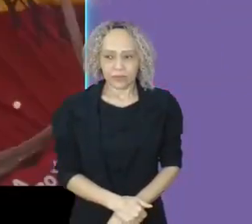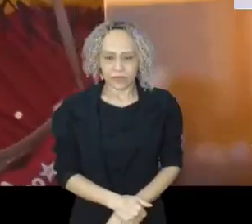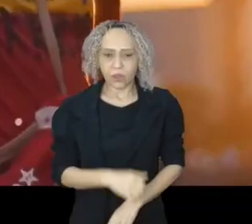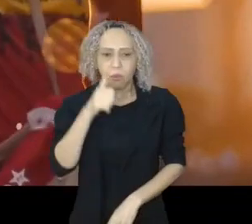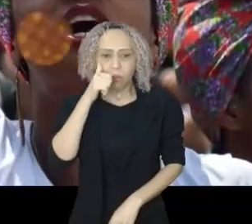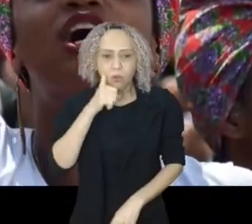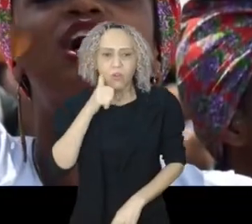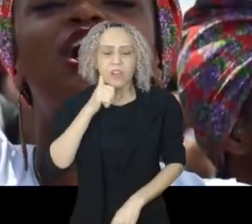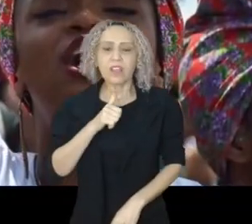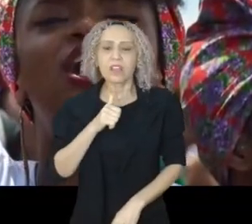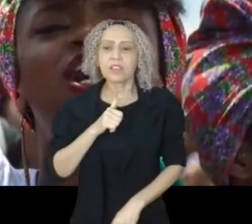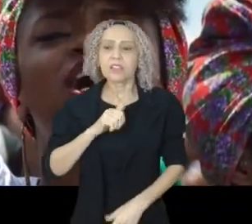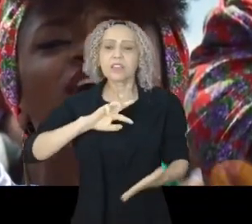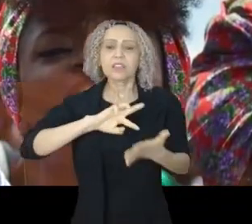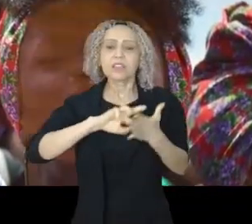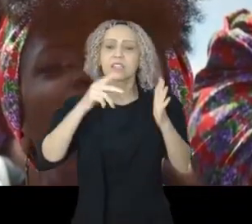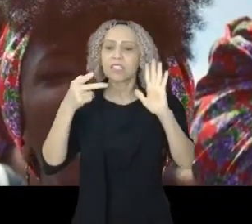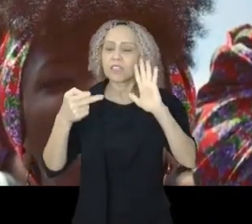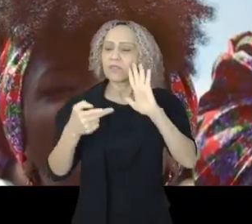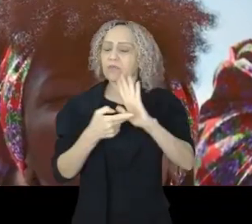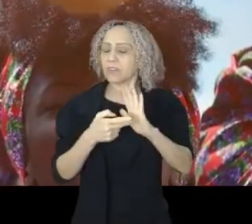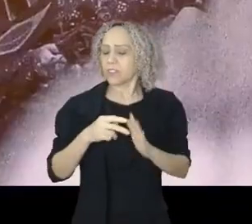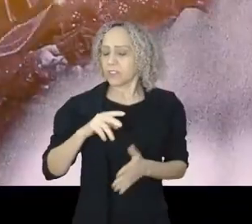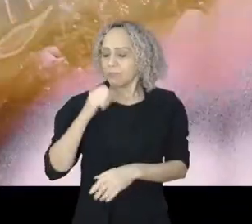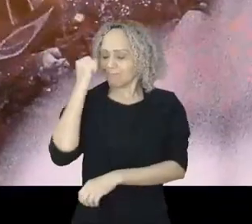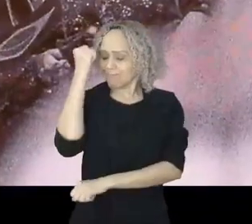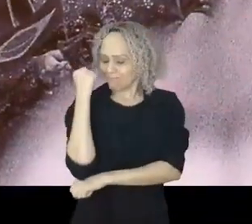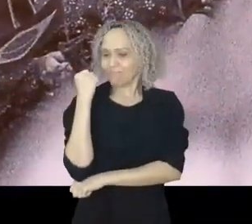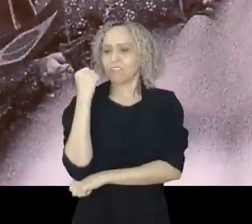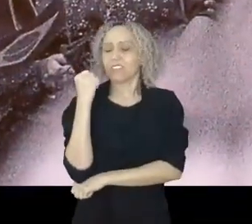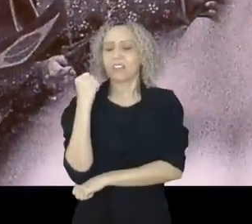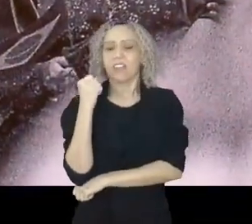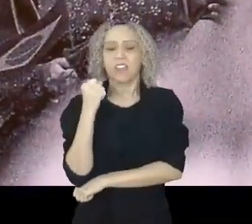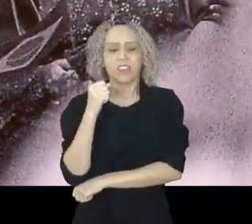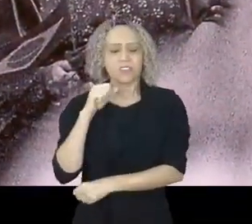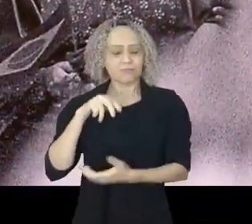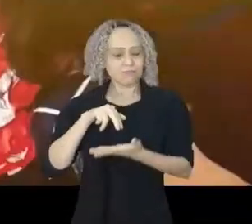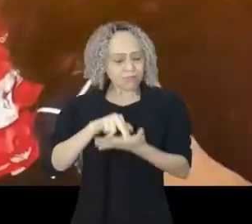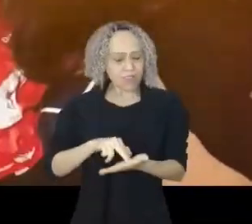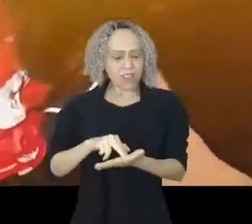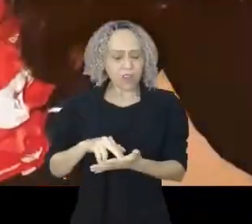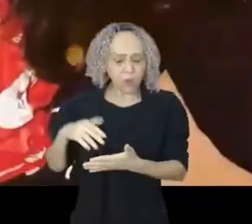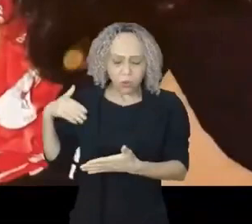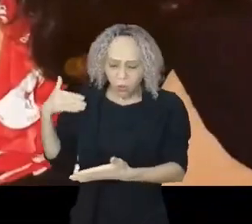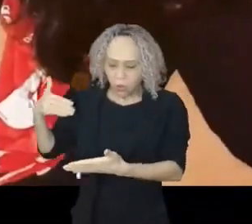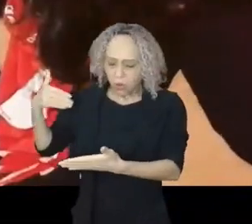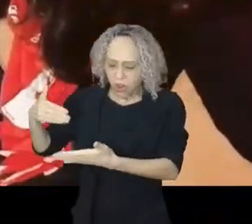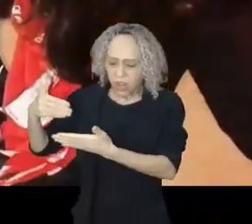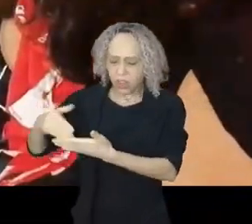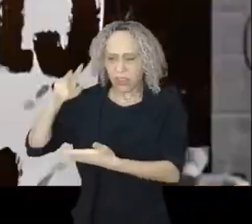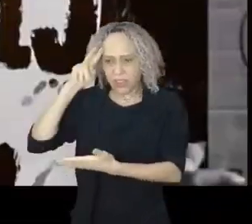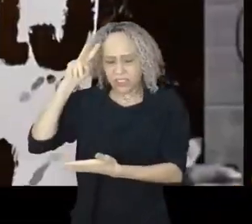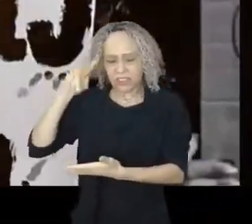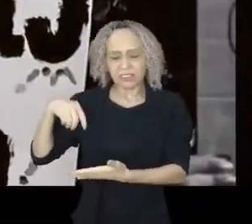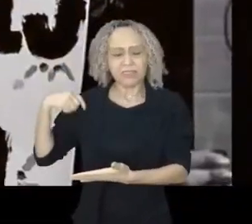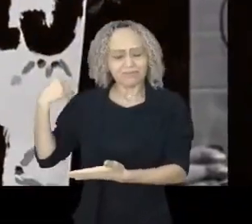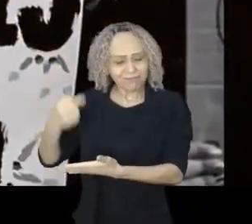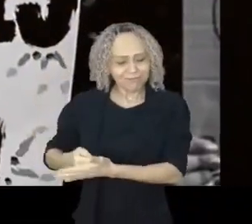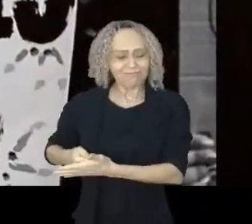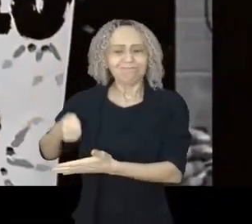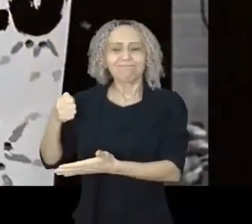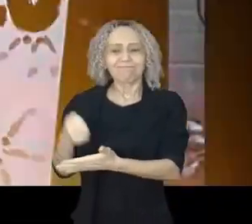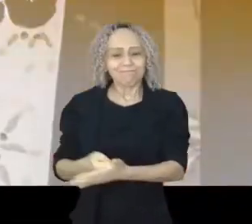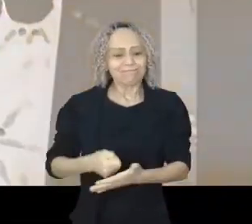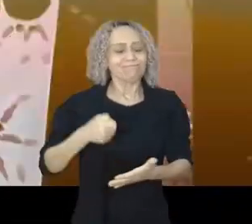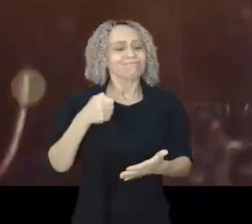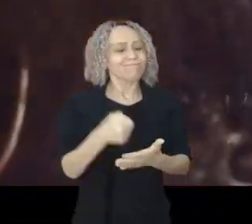Mulher, sinônimo de resistência. Ao longo de toda a nossa história, a nossa trajetória sempre foi